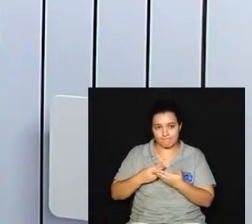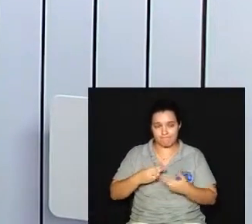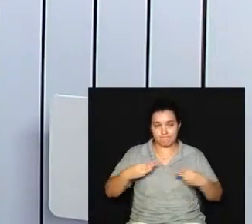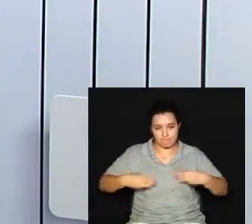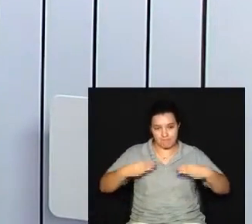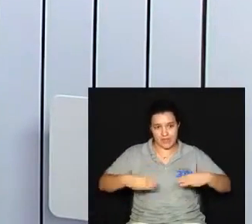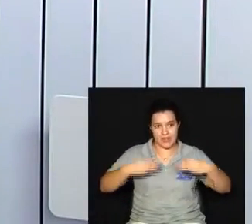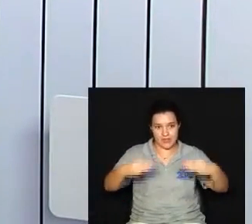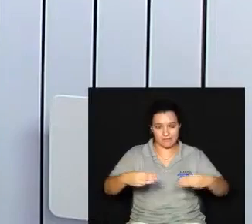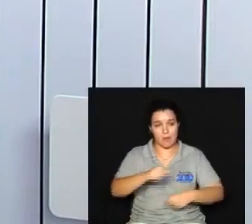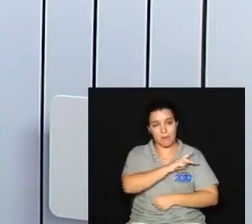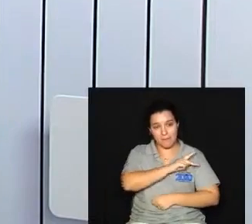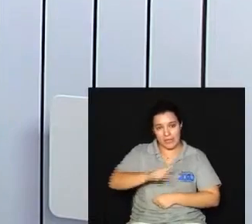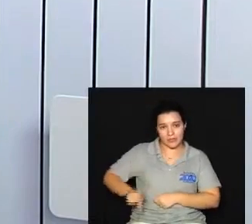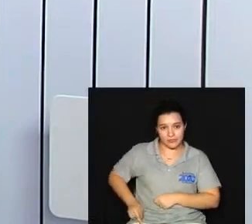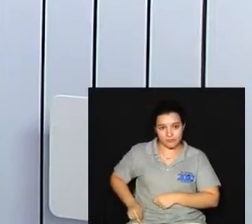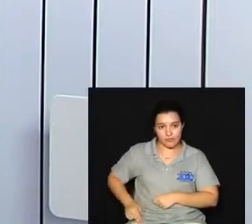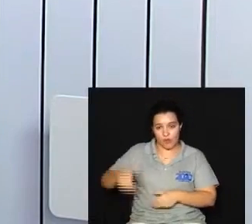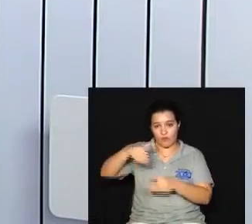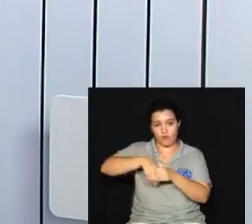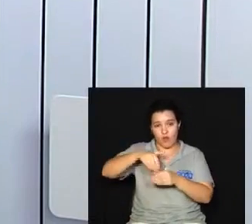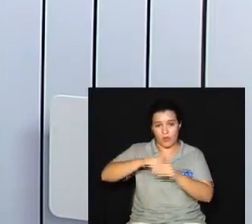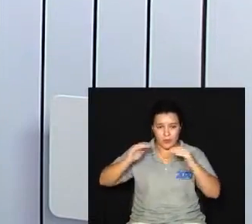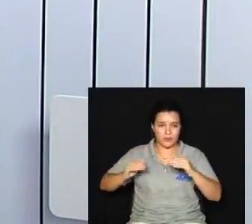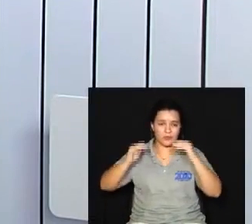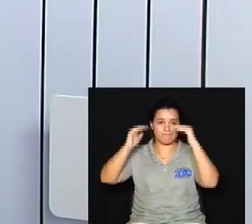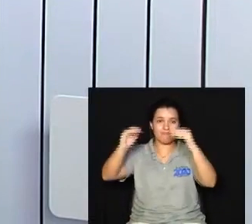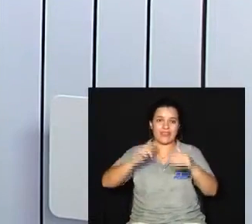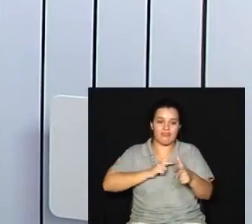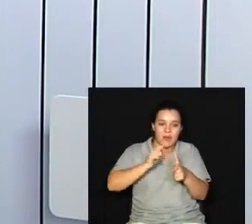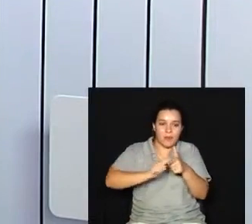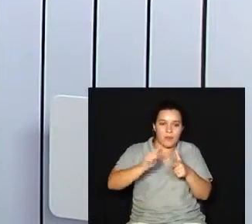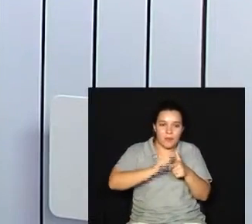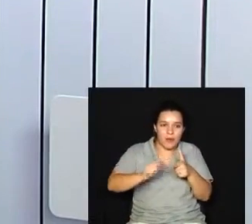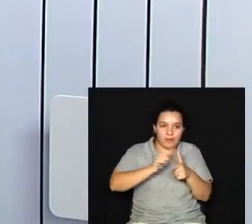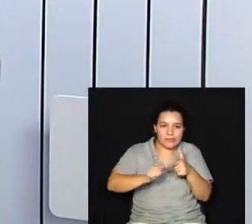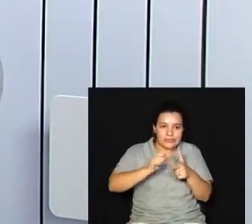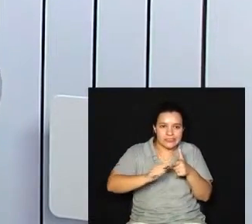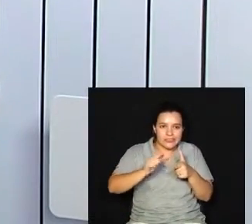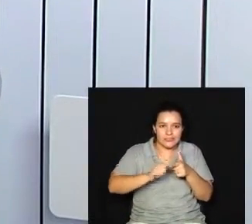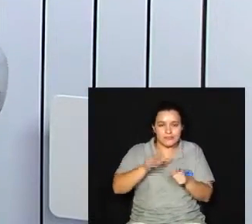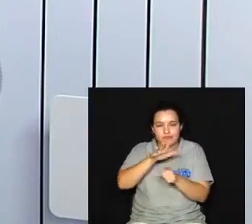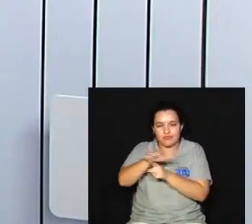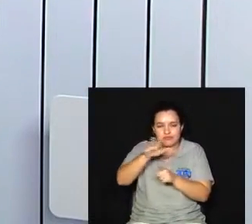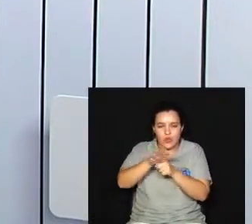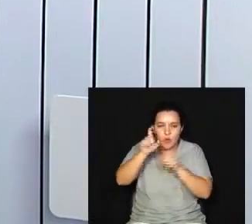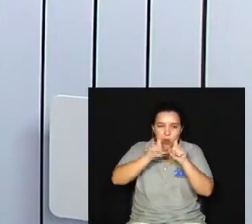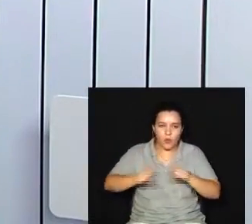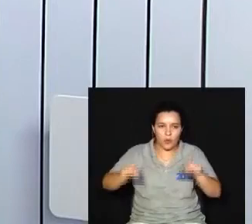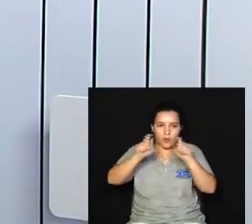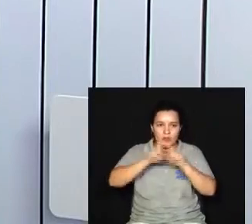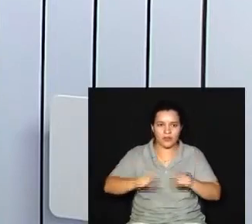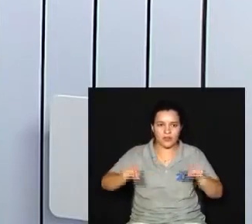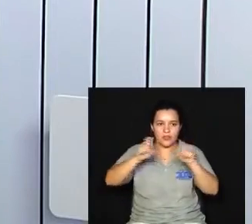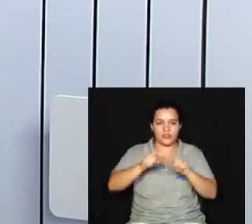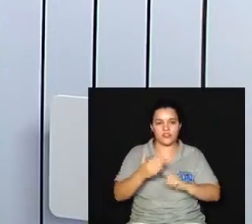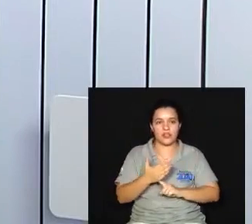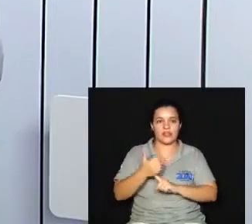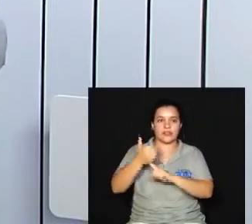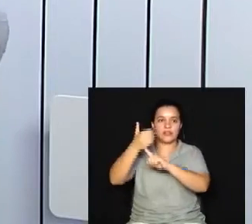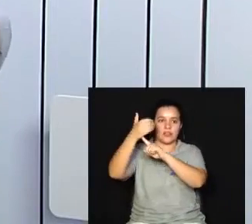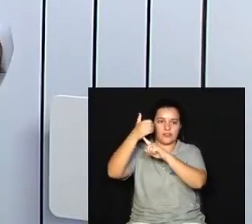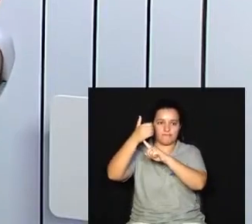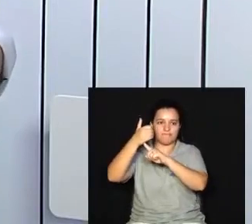Barroso, presidente do Tribunal Superior Eleitoral, tivemos um problema neste supercomputador aí, que já envolve a